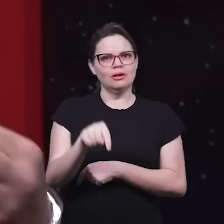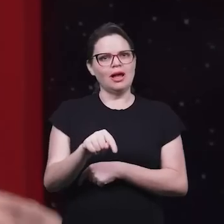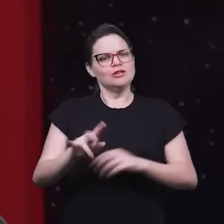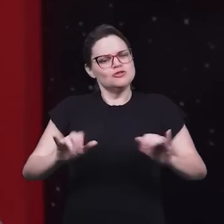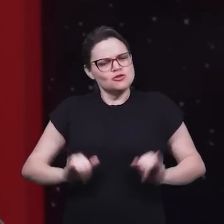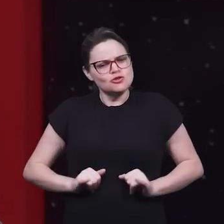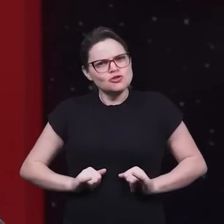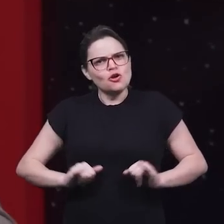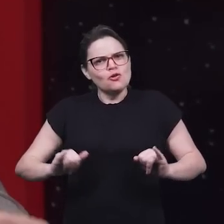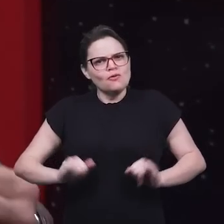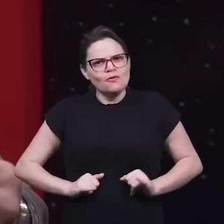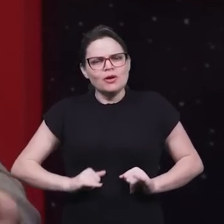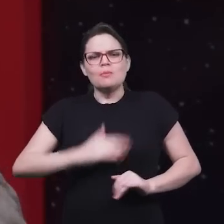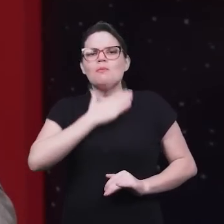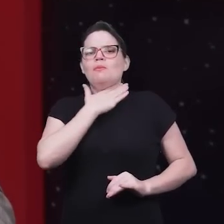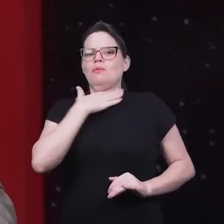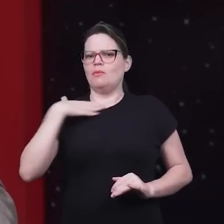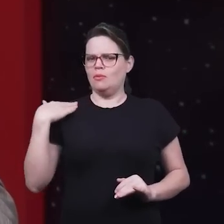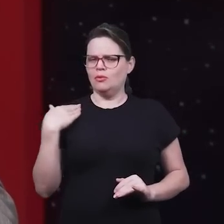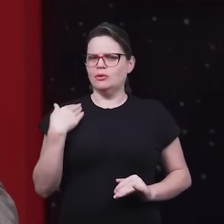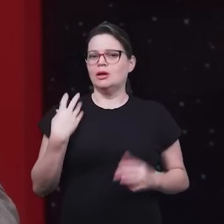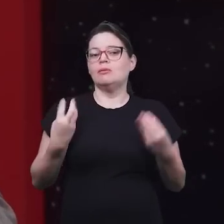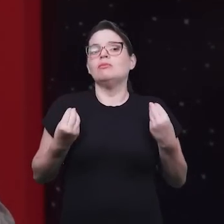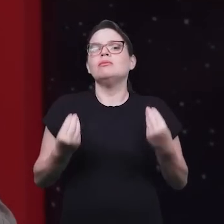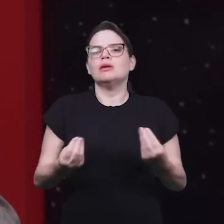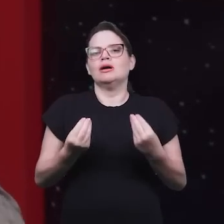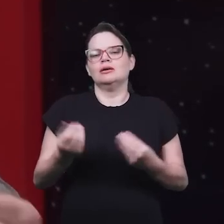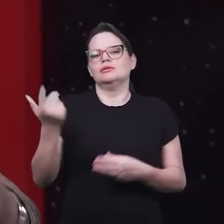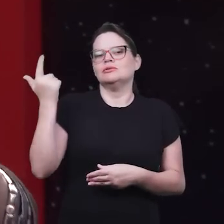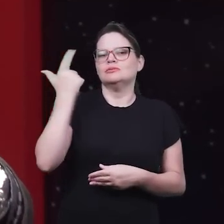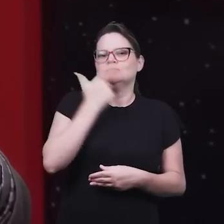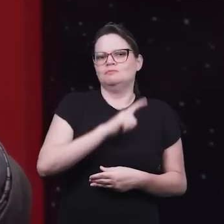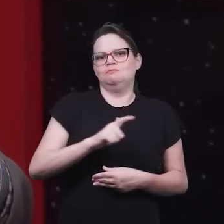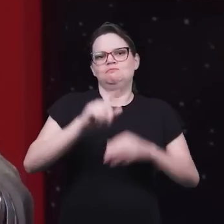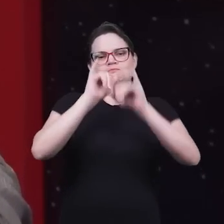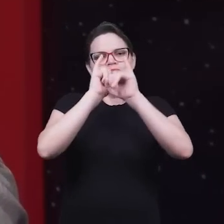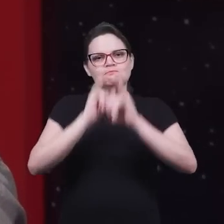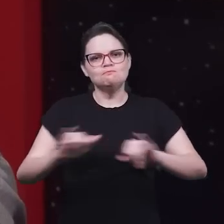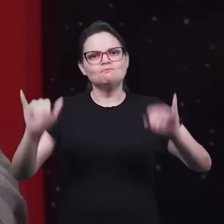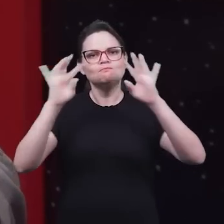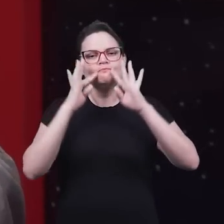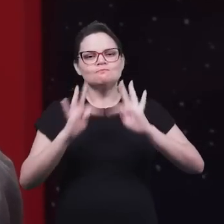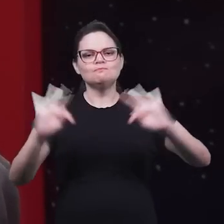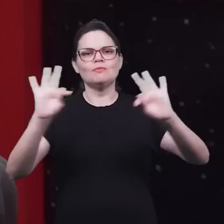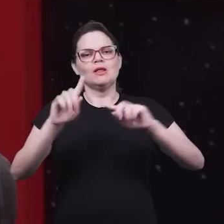que morreu para viver. Ou seja, eles são aquele trigo